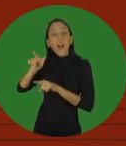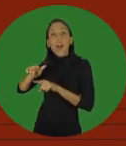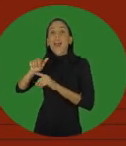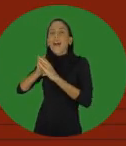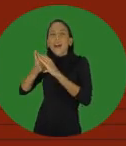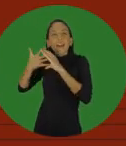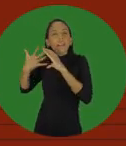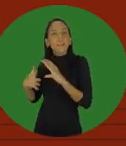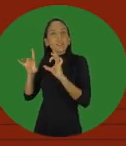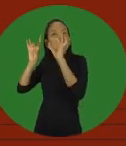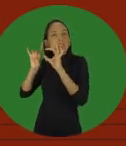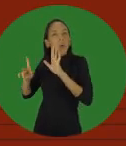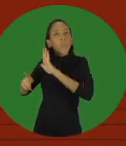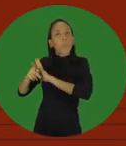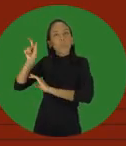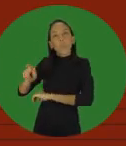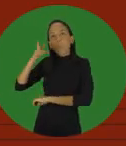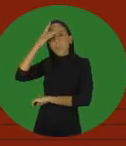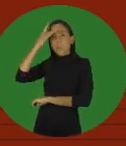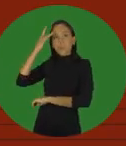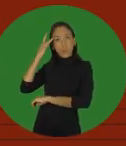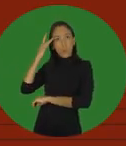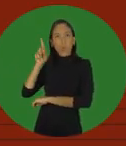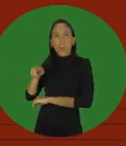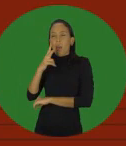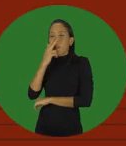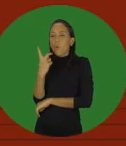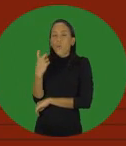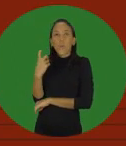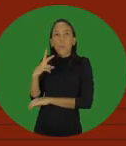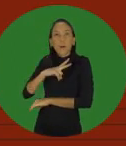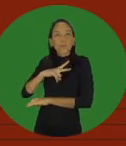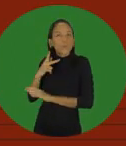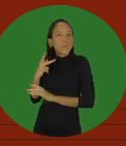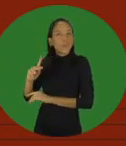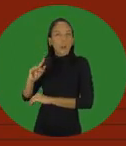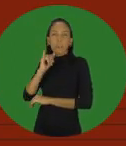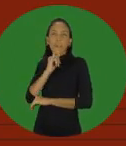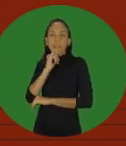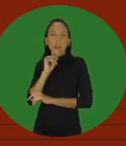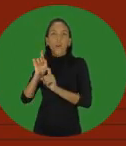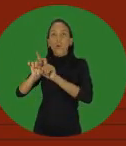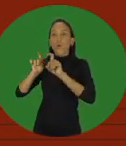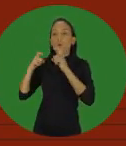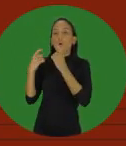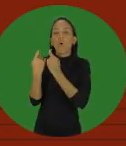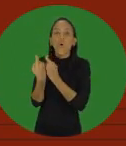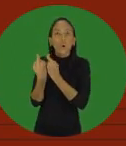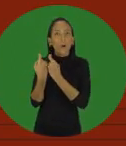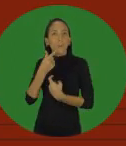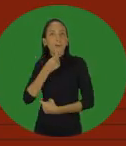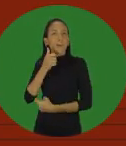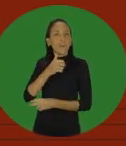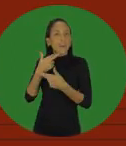individualizada, mais única. Alguns exemplos são sua orientação sexual, posicionamento político, se